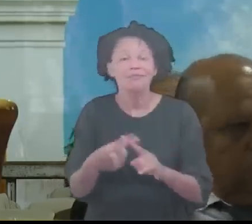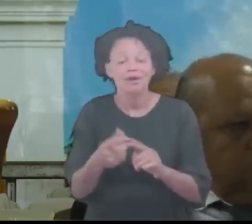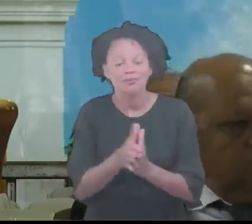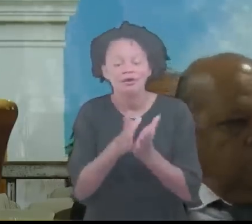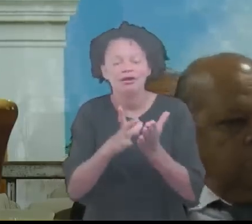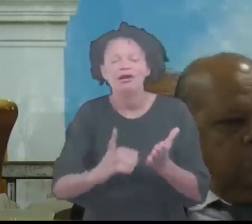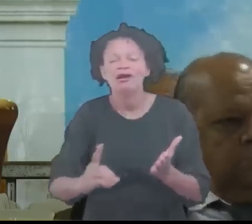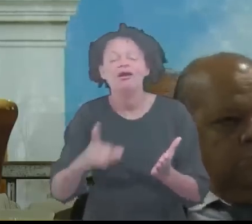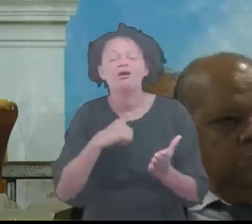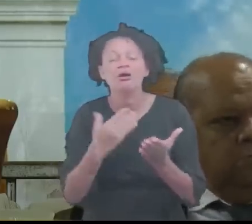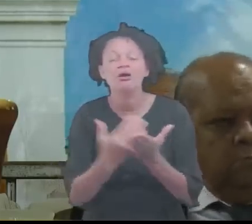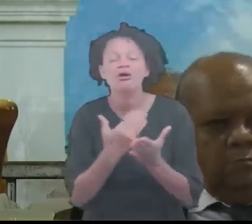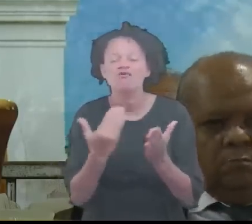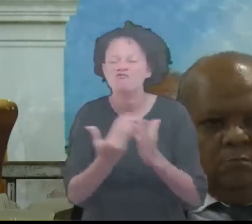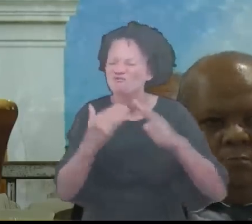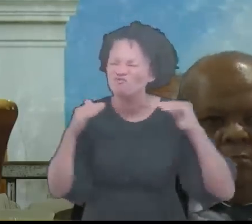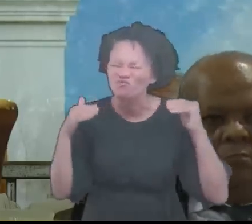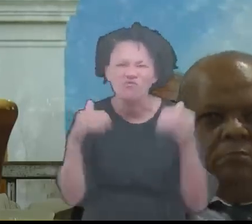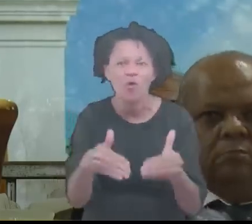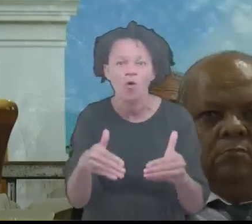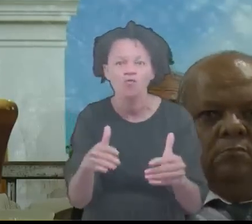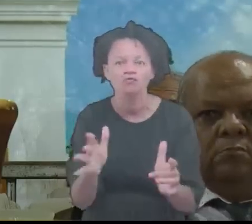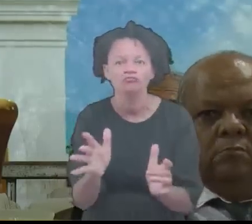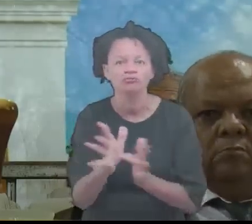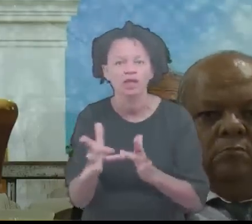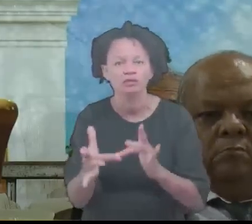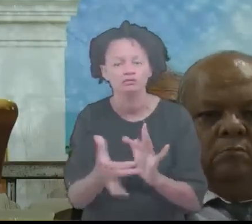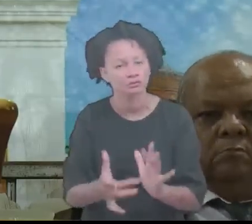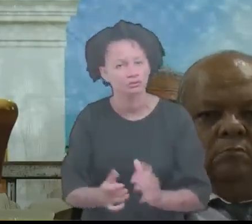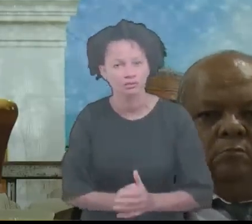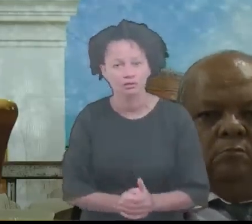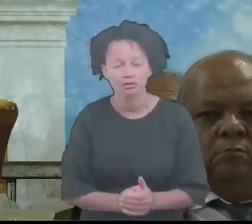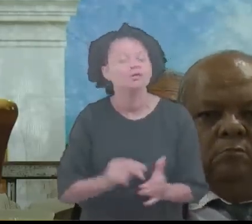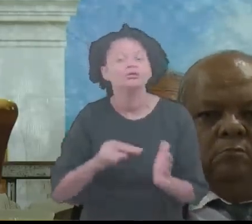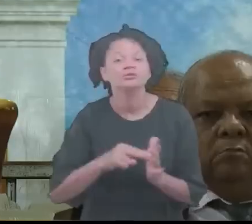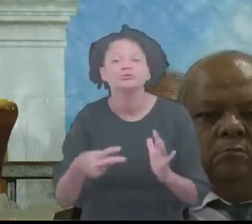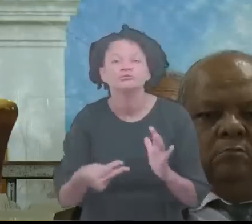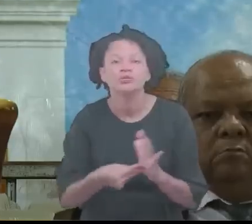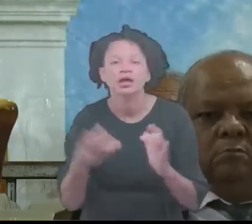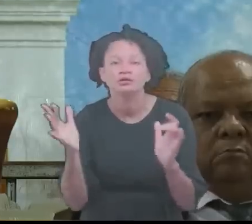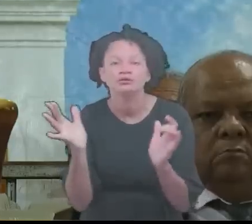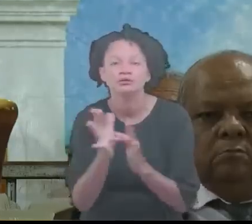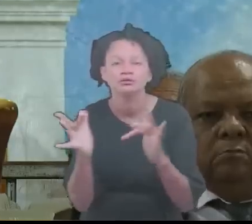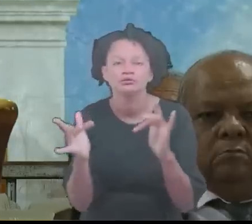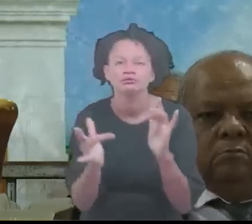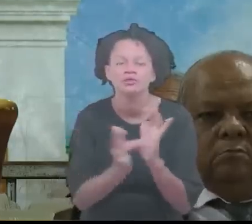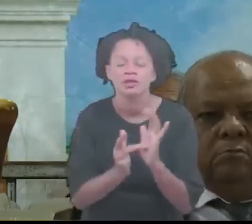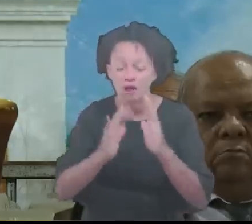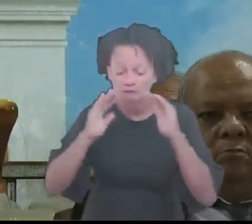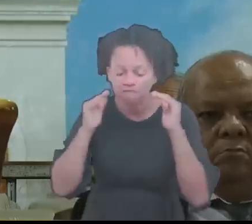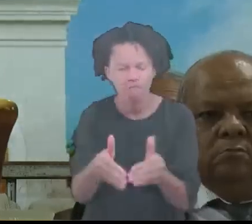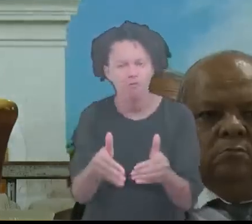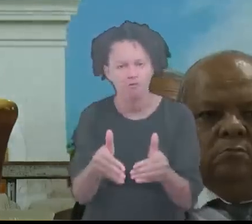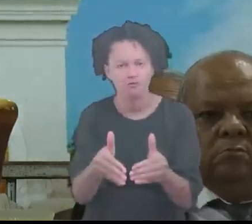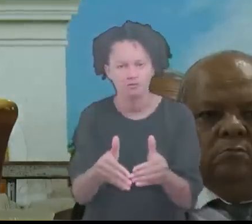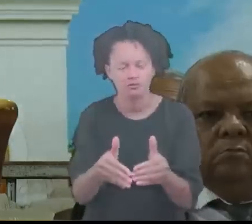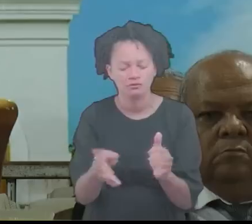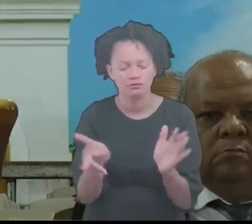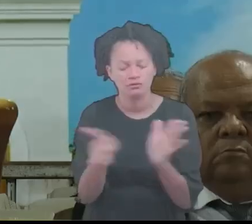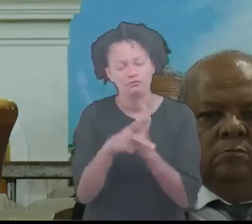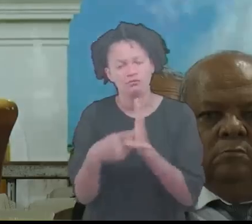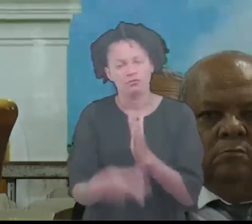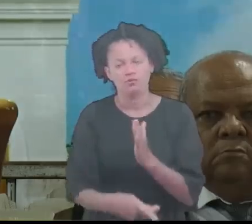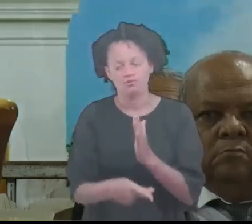um livro cristocêntrico. Ou seja, Jesus é o centro das